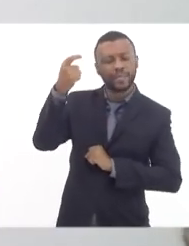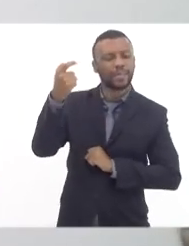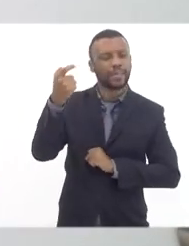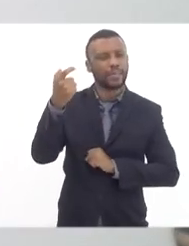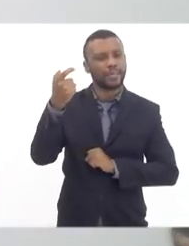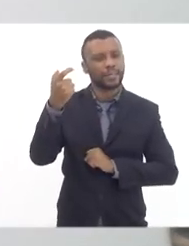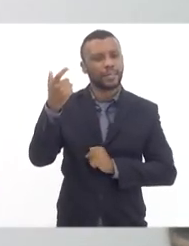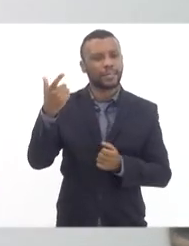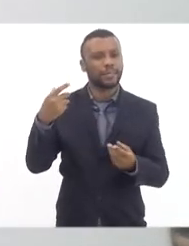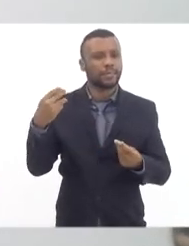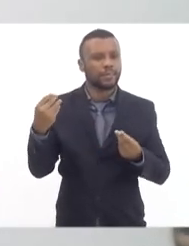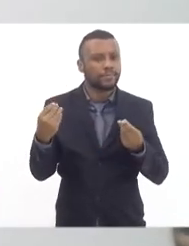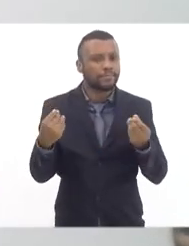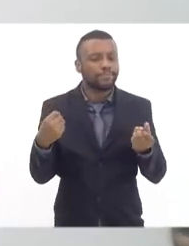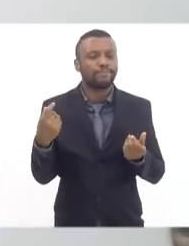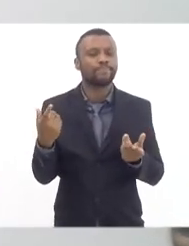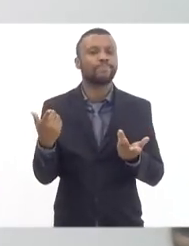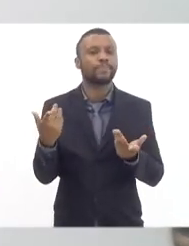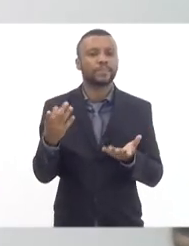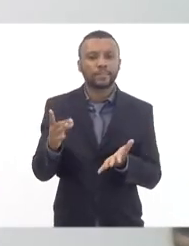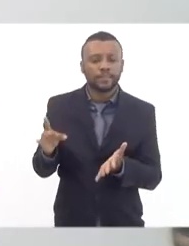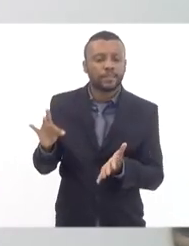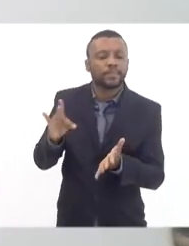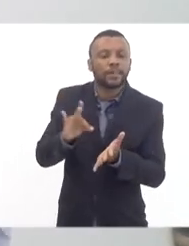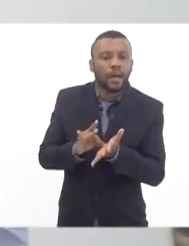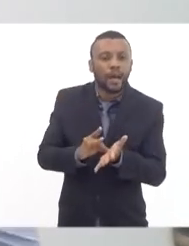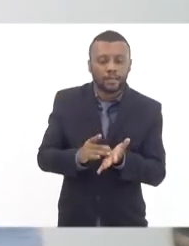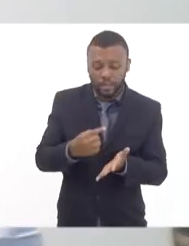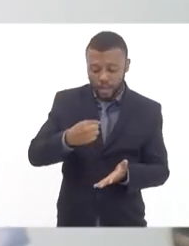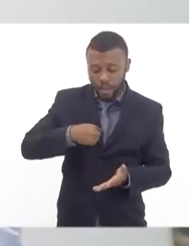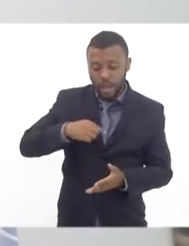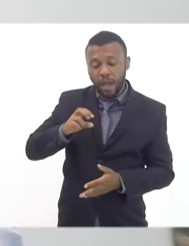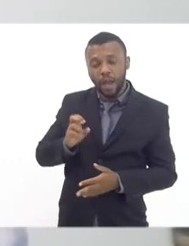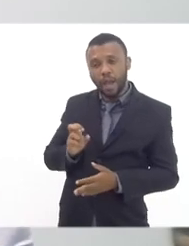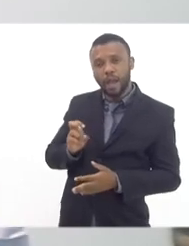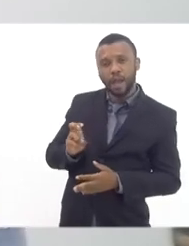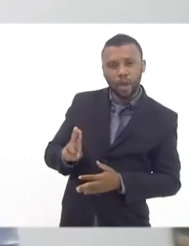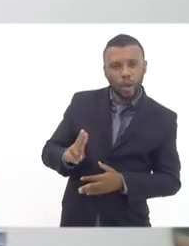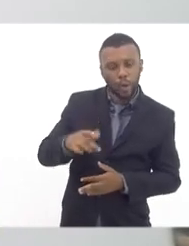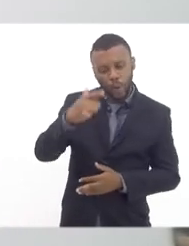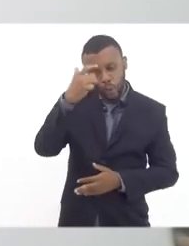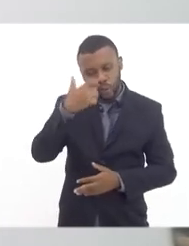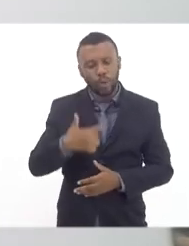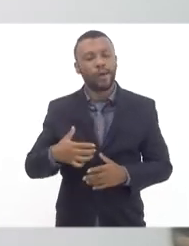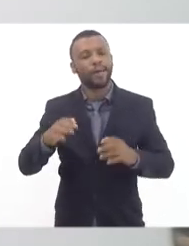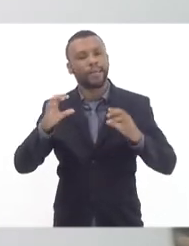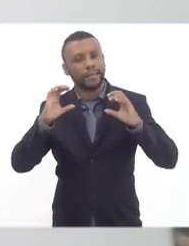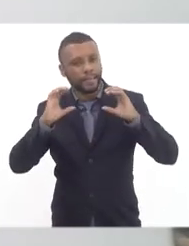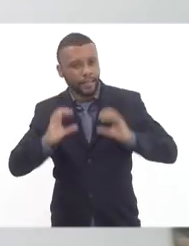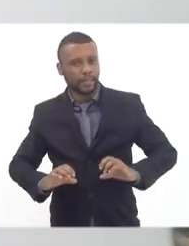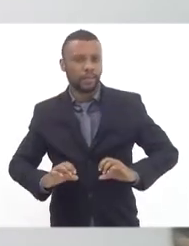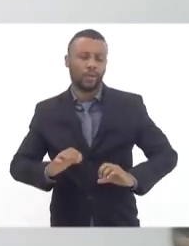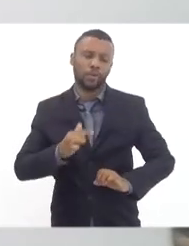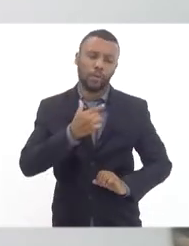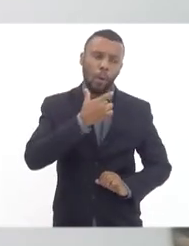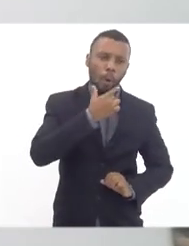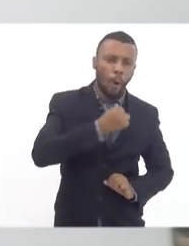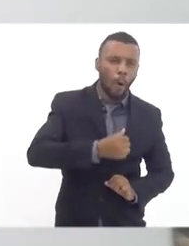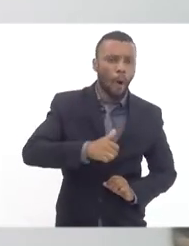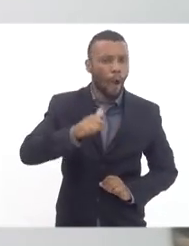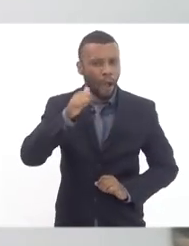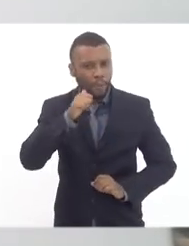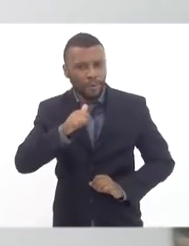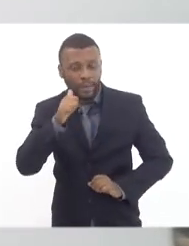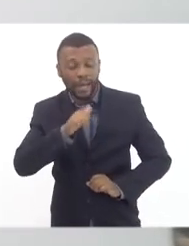essa consciência de que realmente eu sou cidadão, sou cidadã, portanto, eu